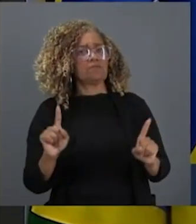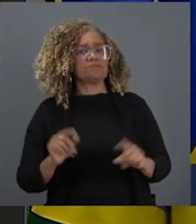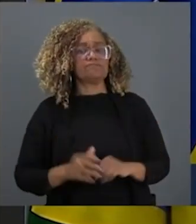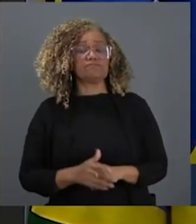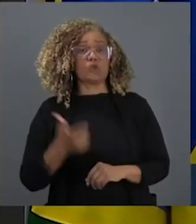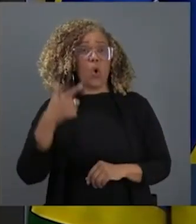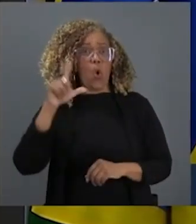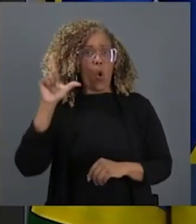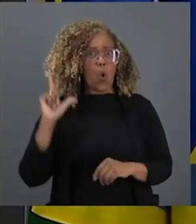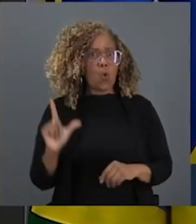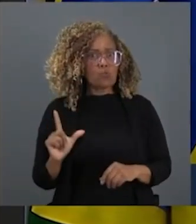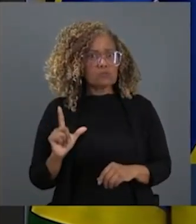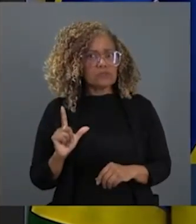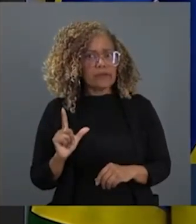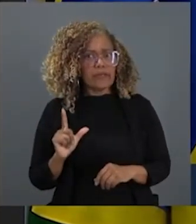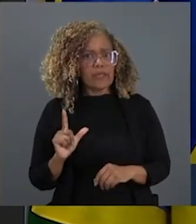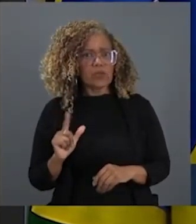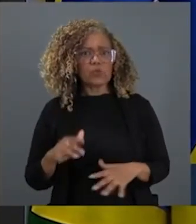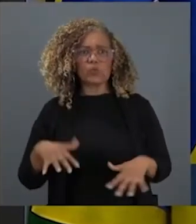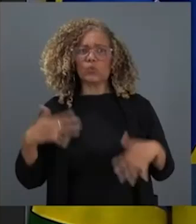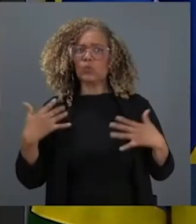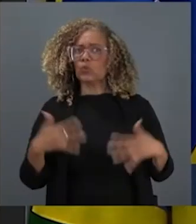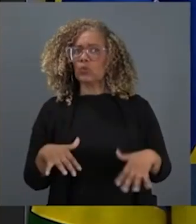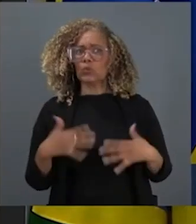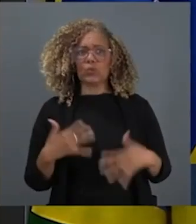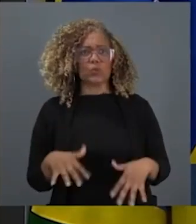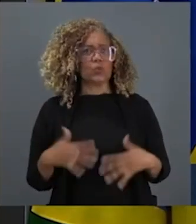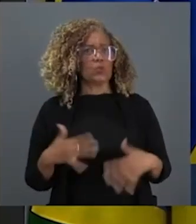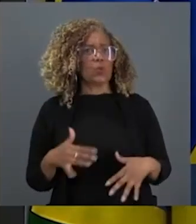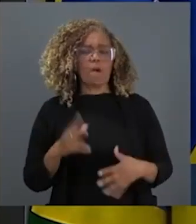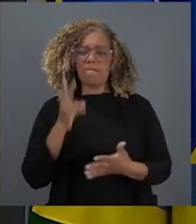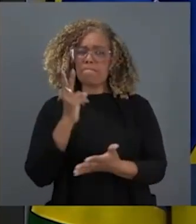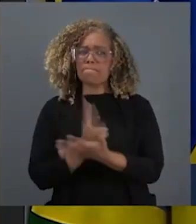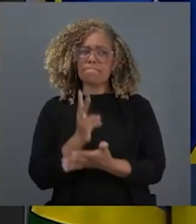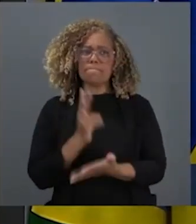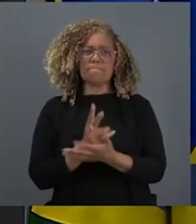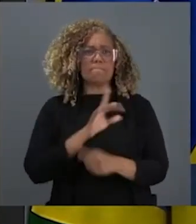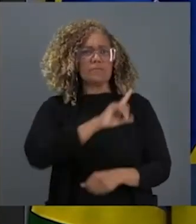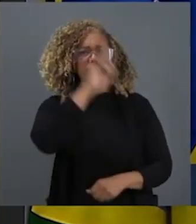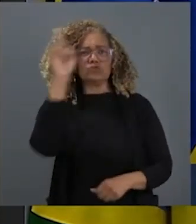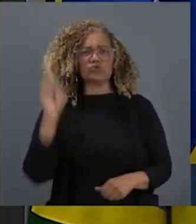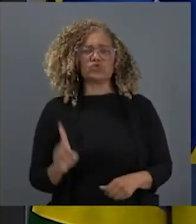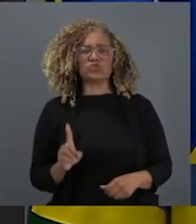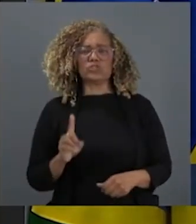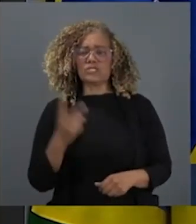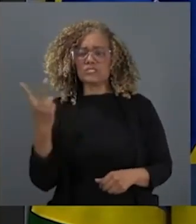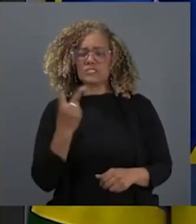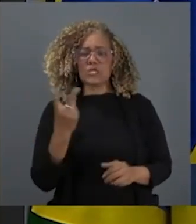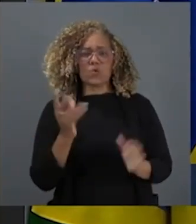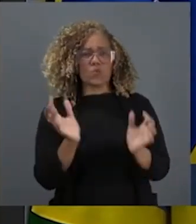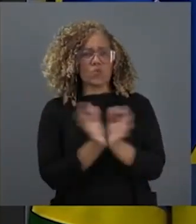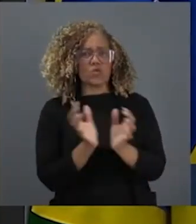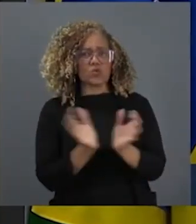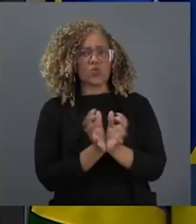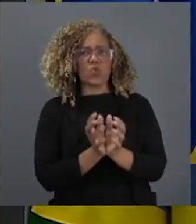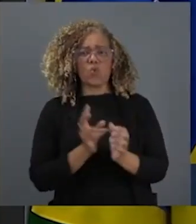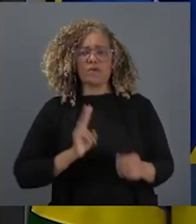gente não pode deixar passar barato isso no mesmo dia a segunda turma do STF